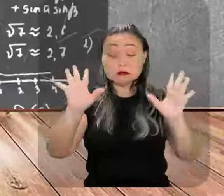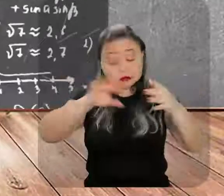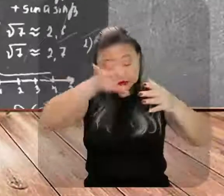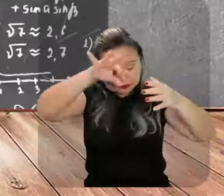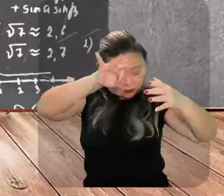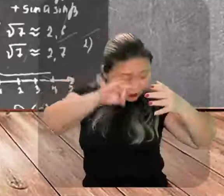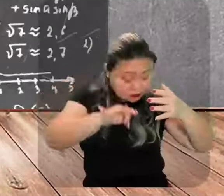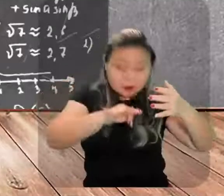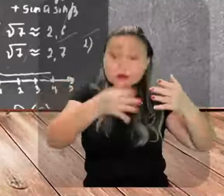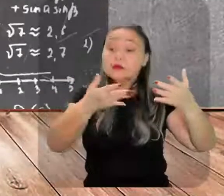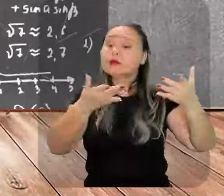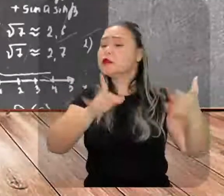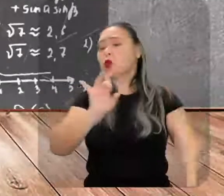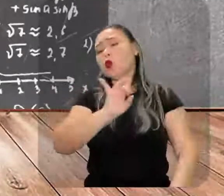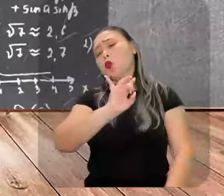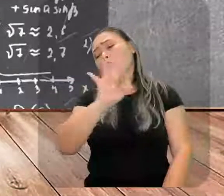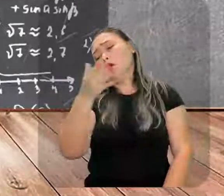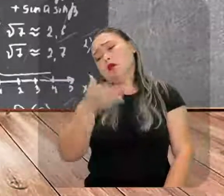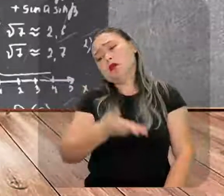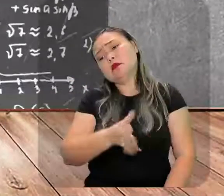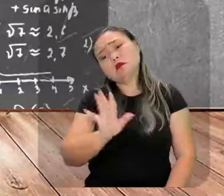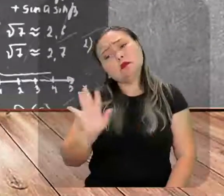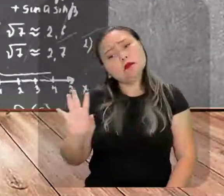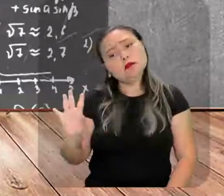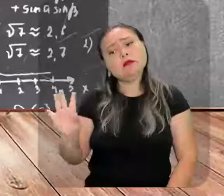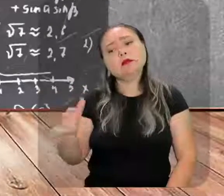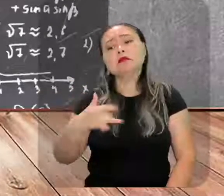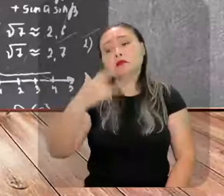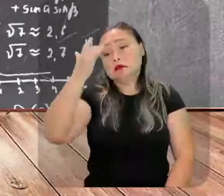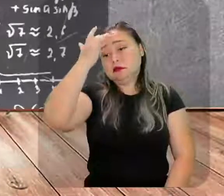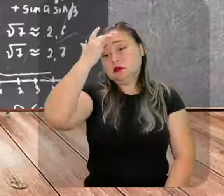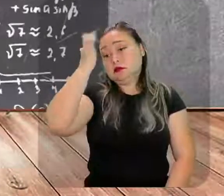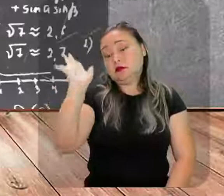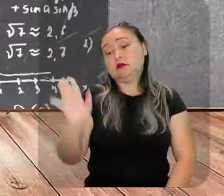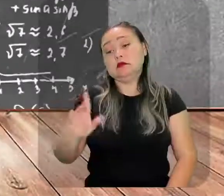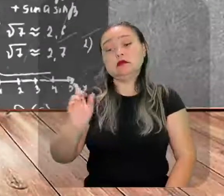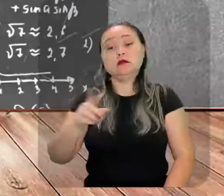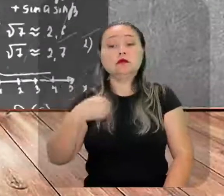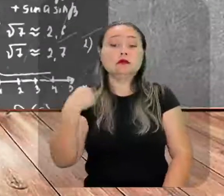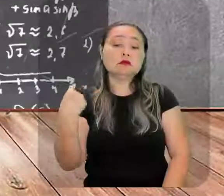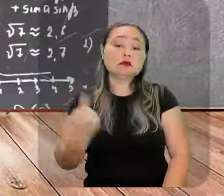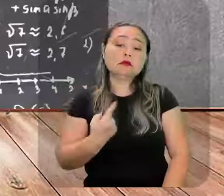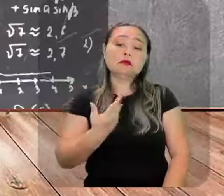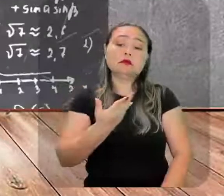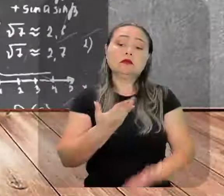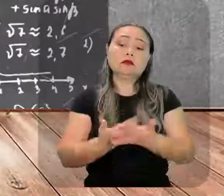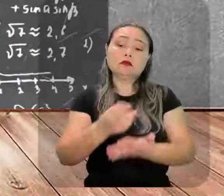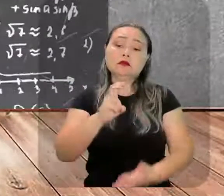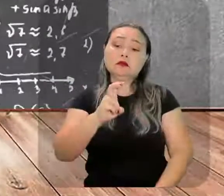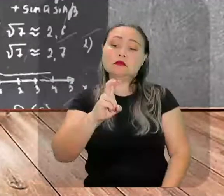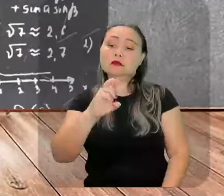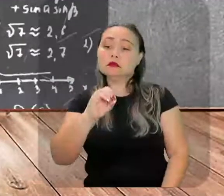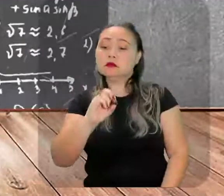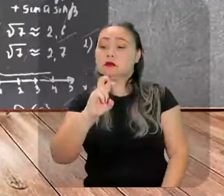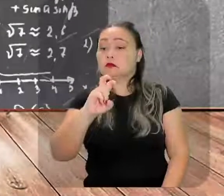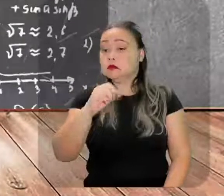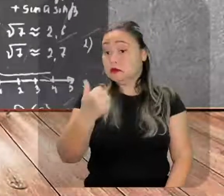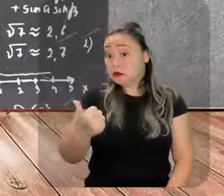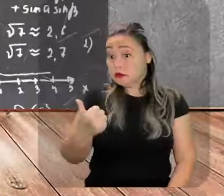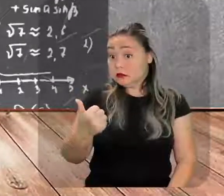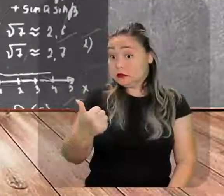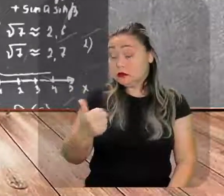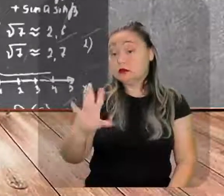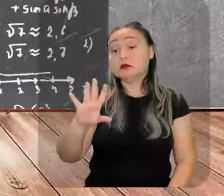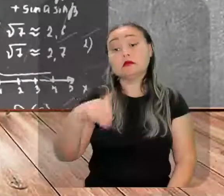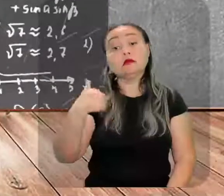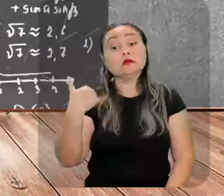mágica. Era só isso? E vai ficar mais fácil. Nas aulas 50, 51 ali, né? Que a gente